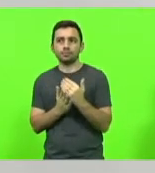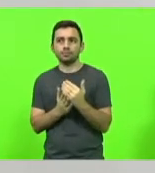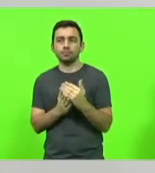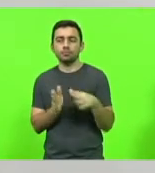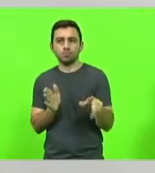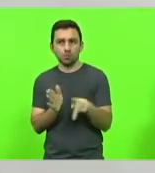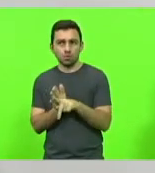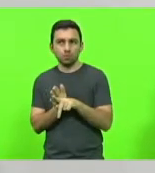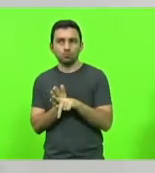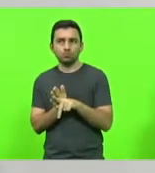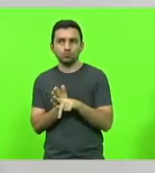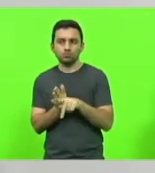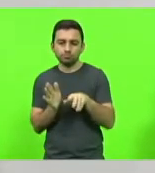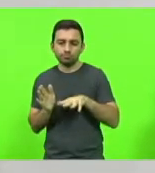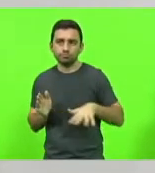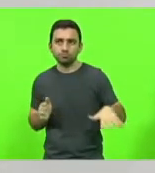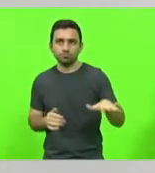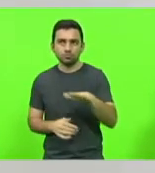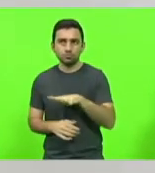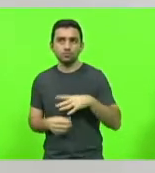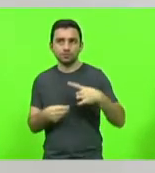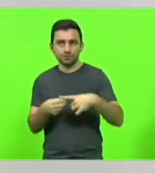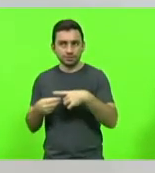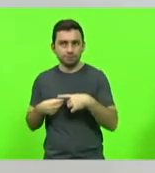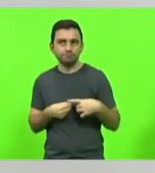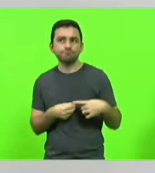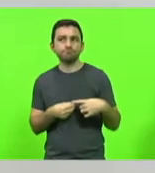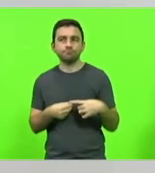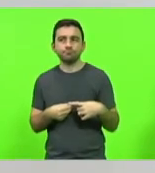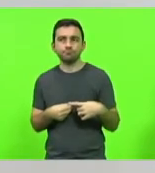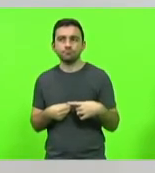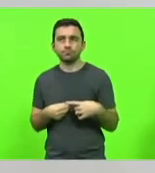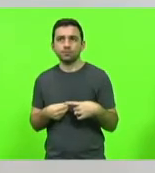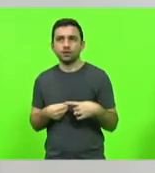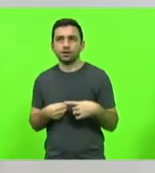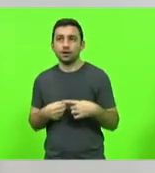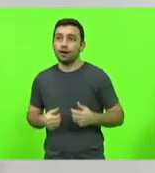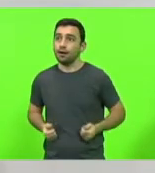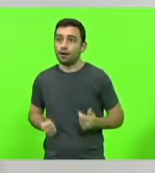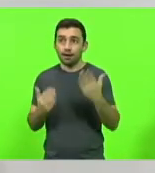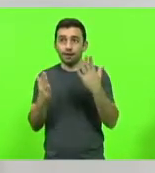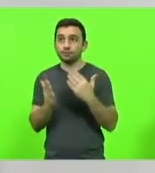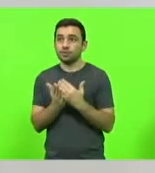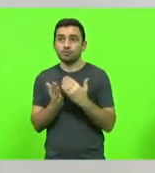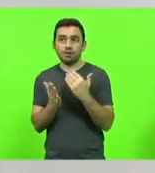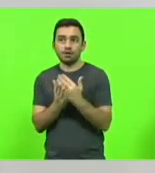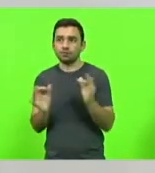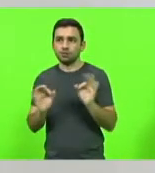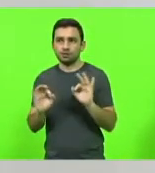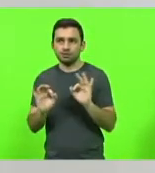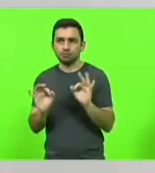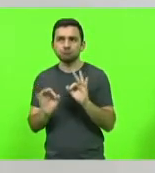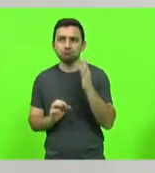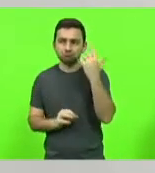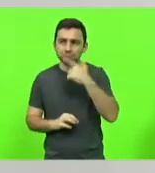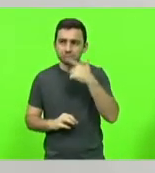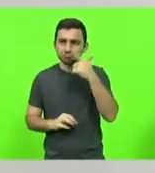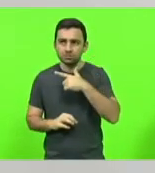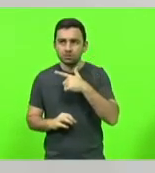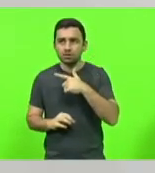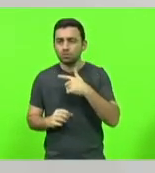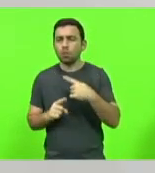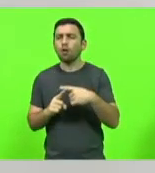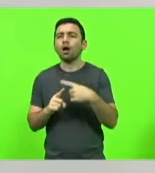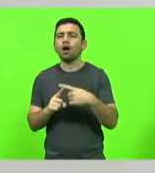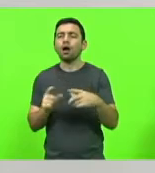cofres do município do que foi gasto com as análises. Então, ele é um projeto autossustentável, não tem por que encerrar ele.